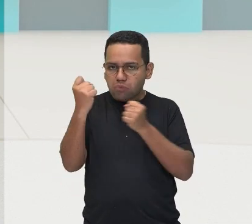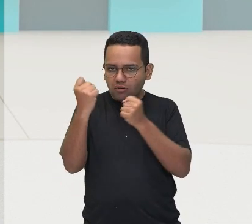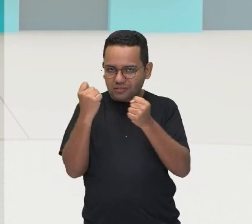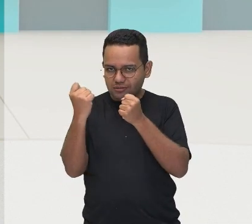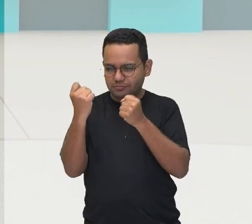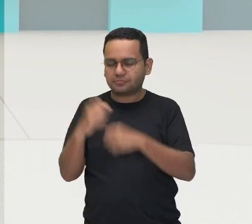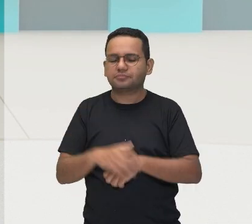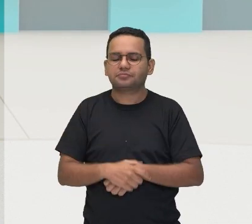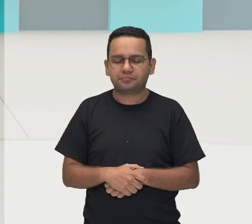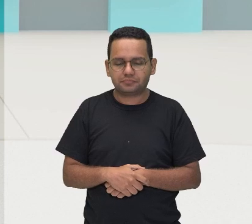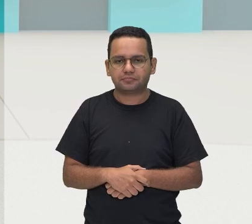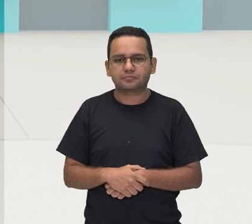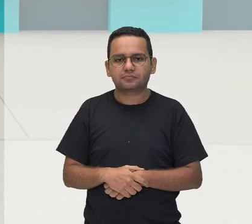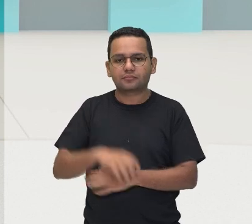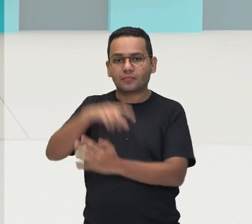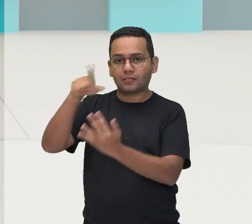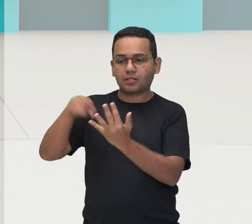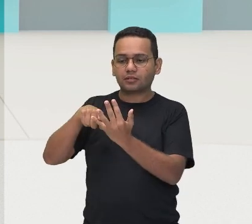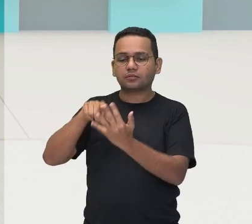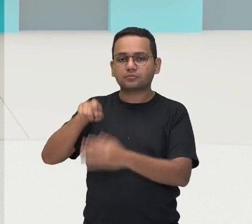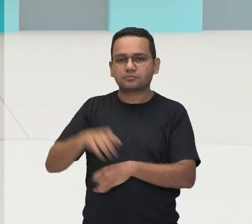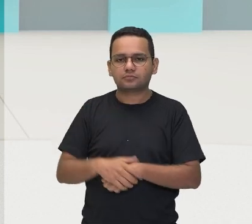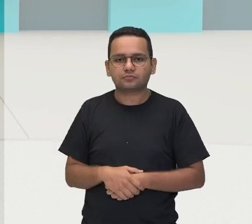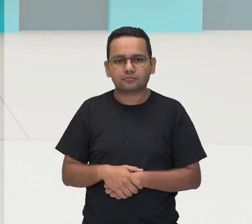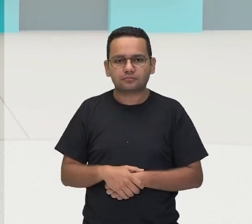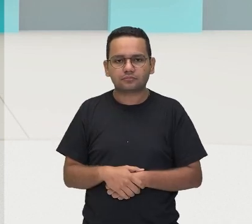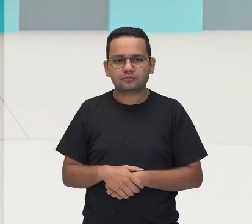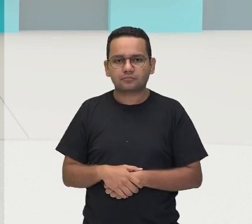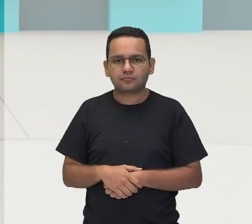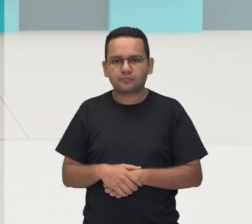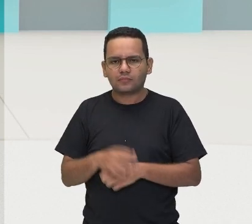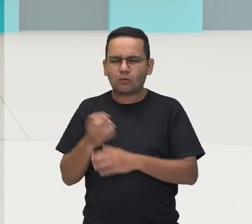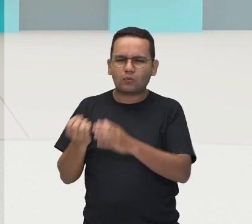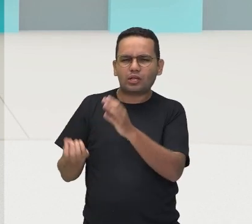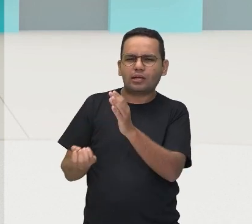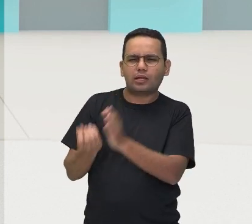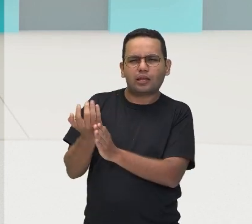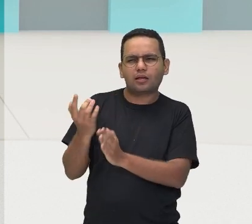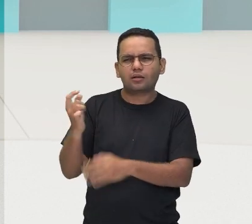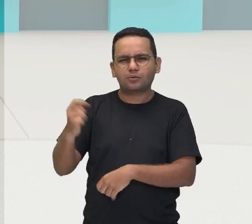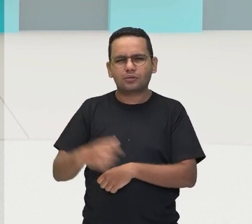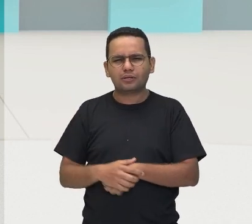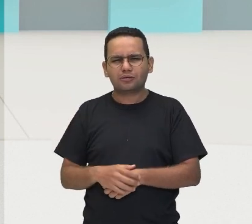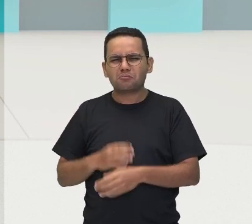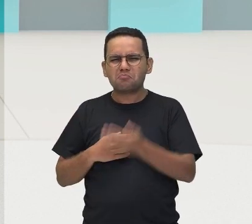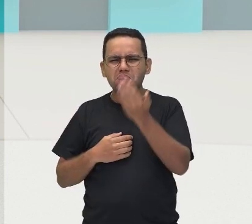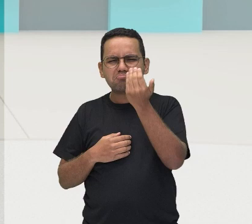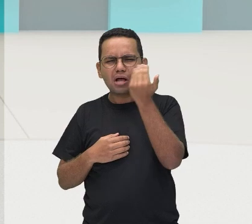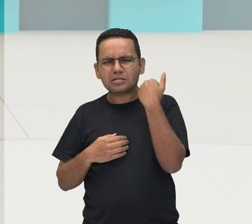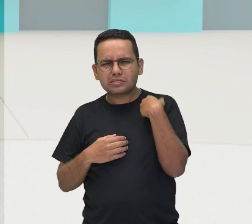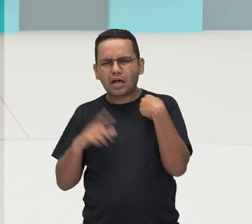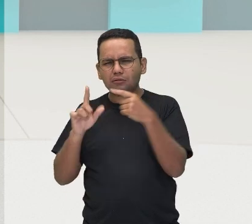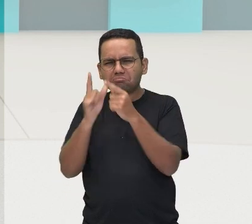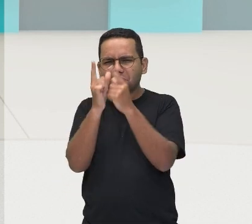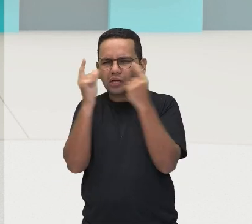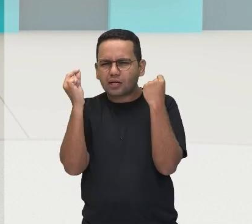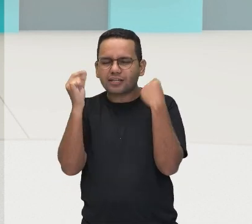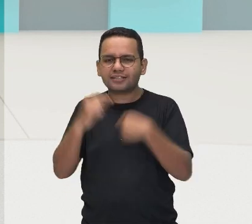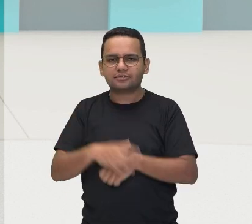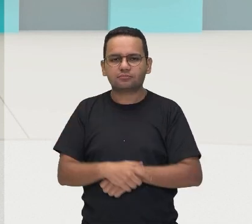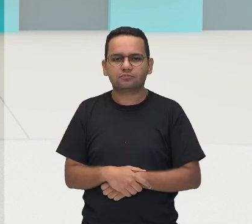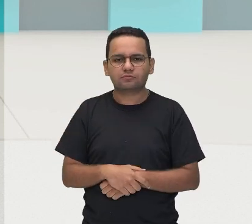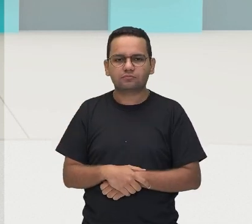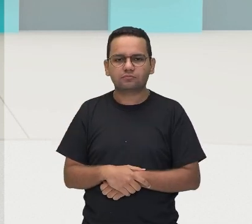boxe ele tem a sua origem ali passeando entre a antiga Mesopotâmia e a Grécia, mas o boxe